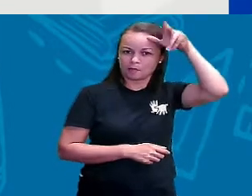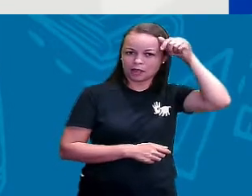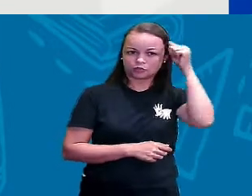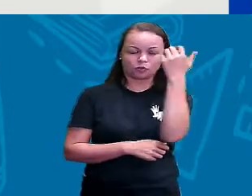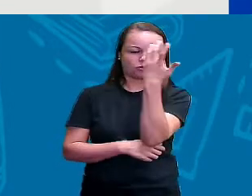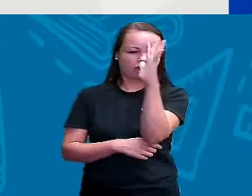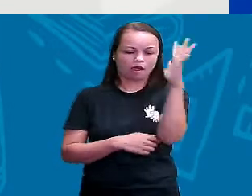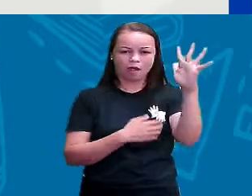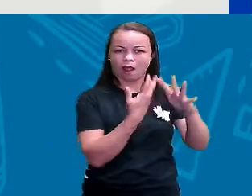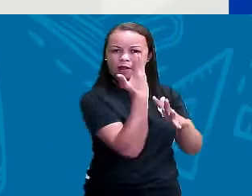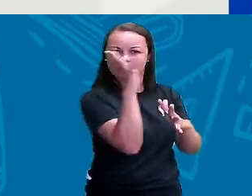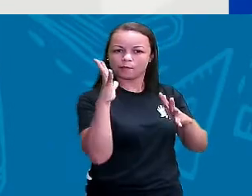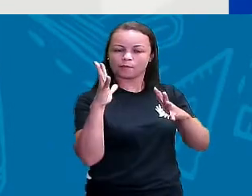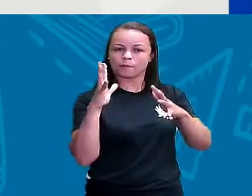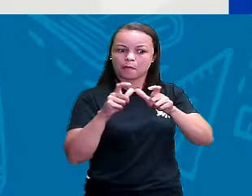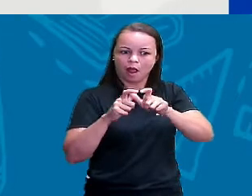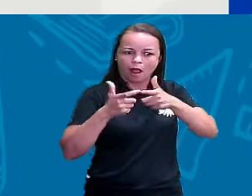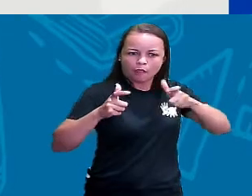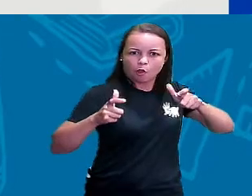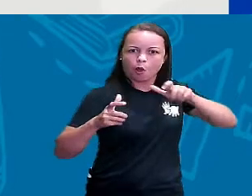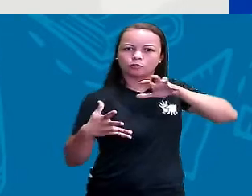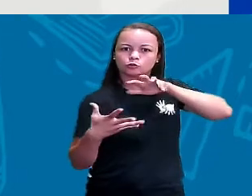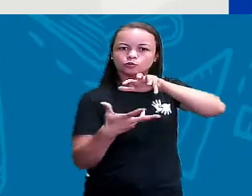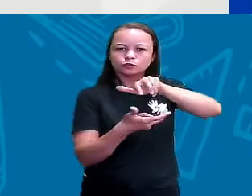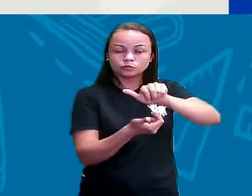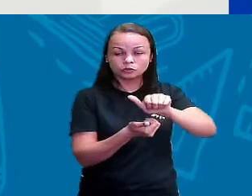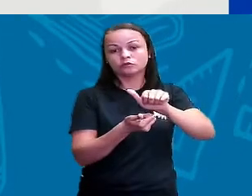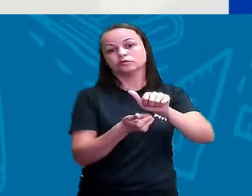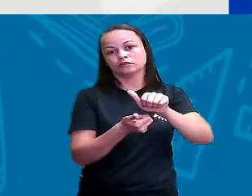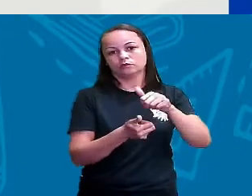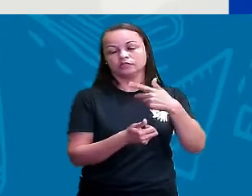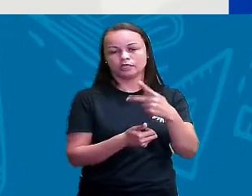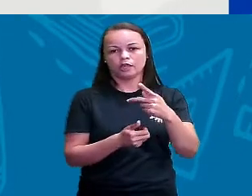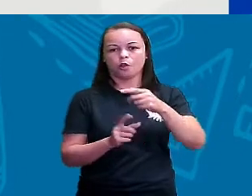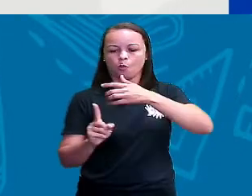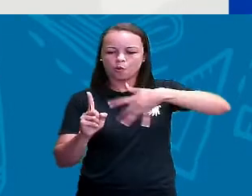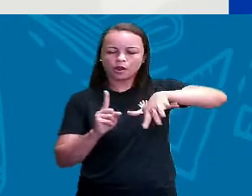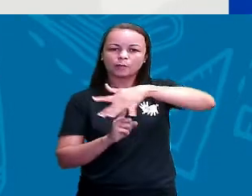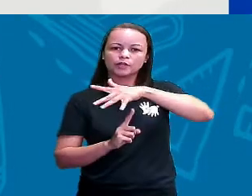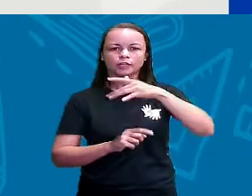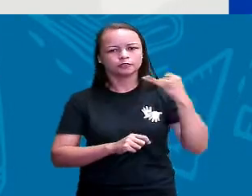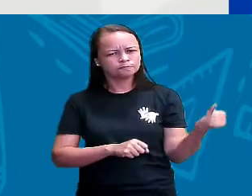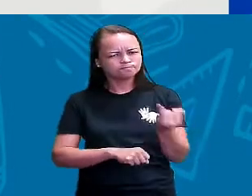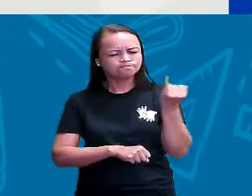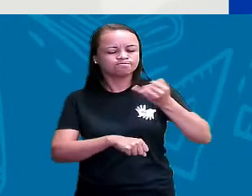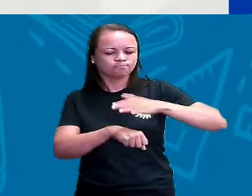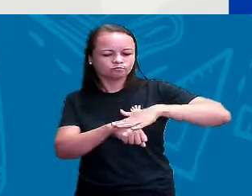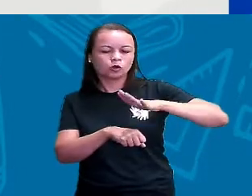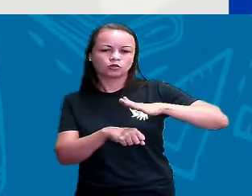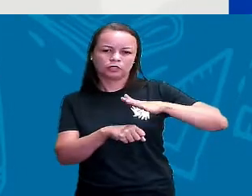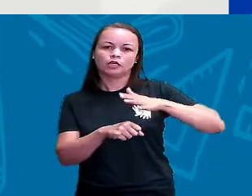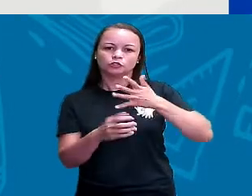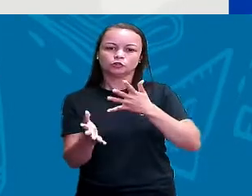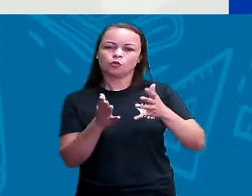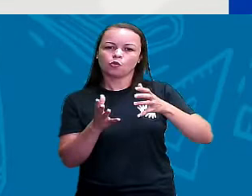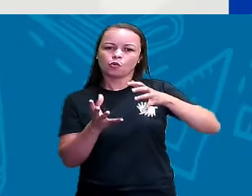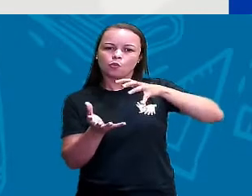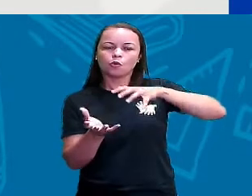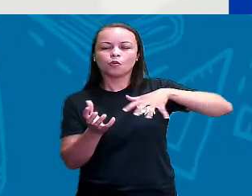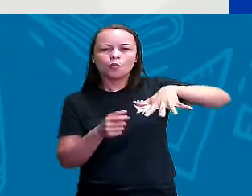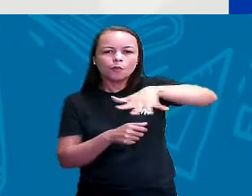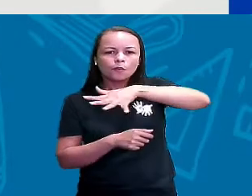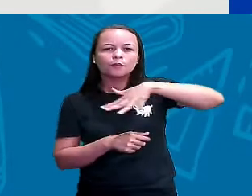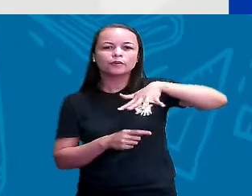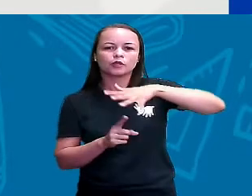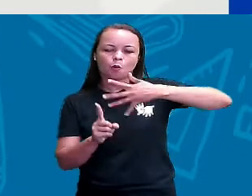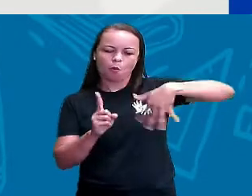maior floresta do mundo, tá certo? Que é um ambiente muito importante, tá certo? Um bioma, um ecossistema muito